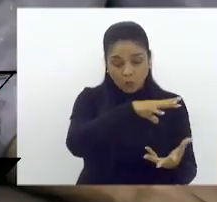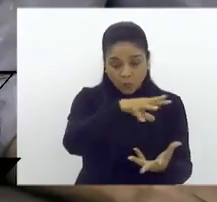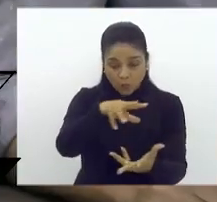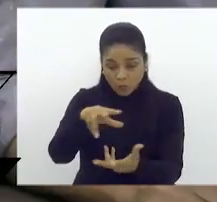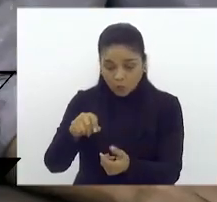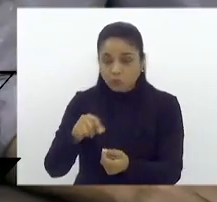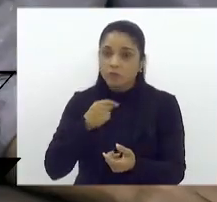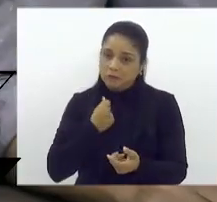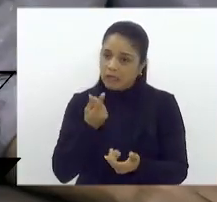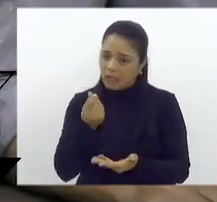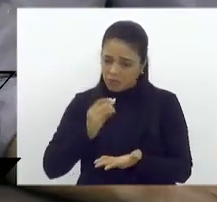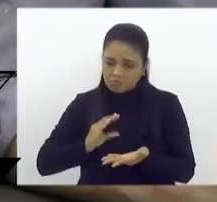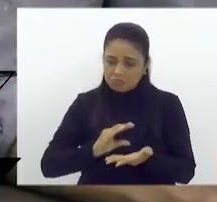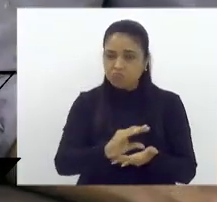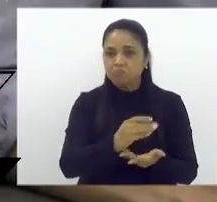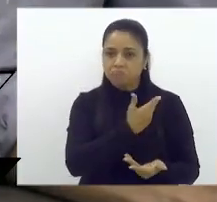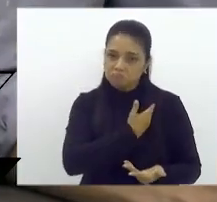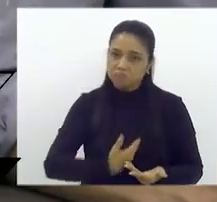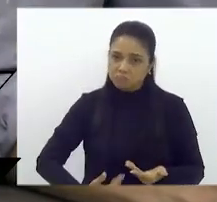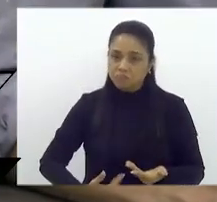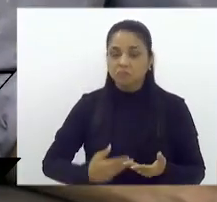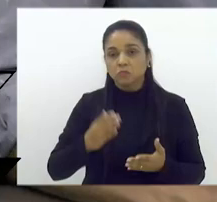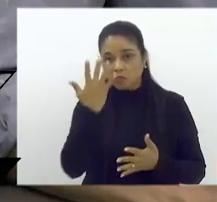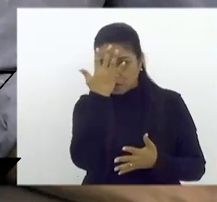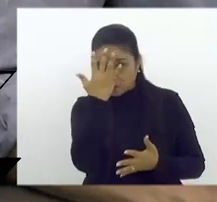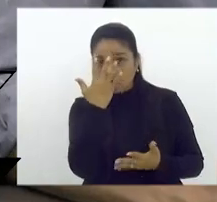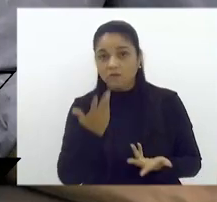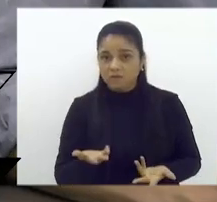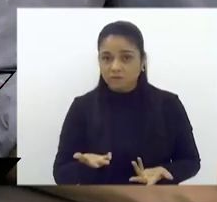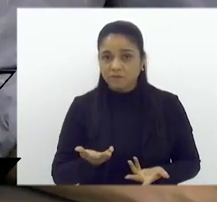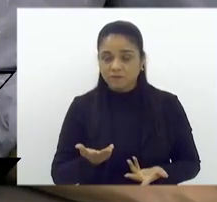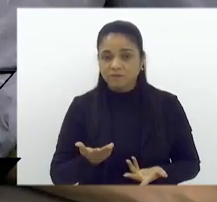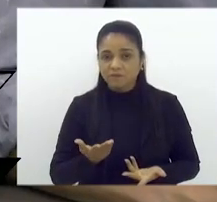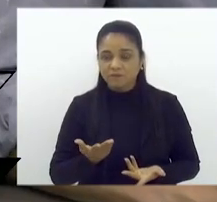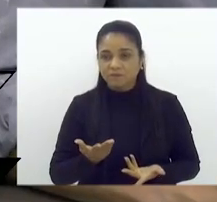existe recurso público no carnaval. Só que de uma maneira